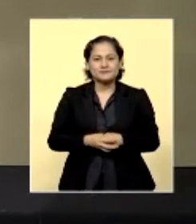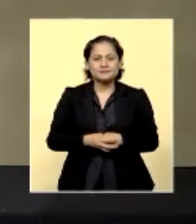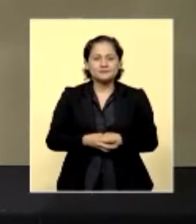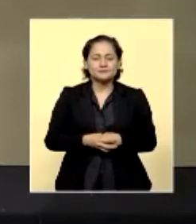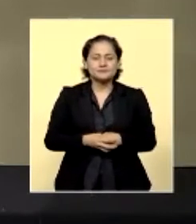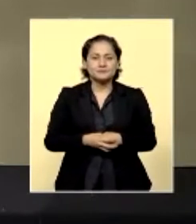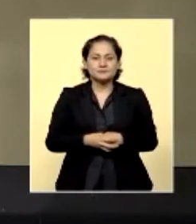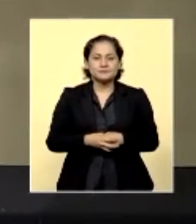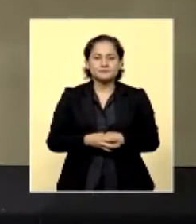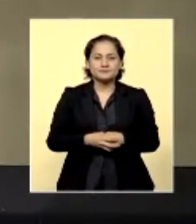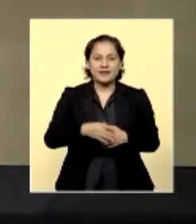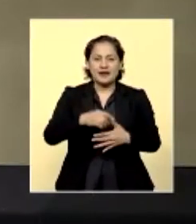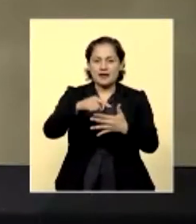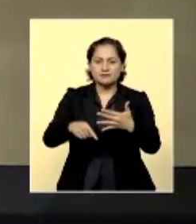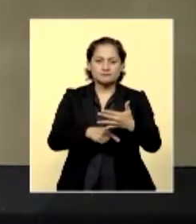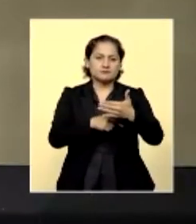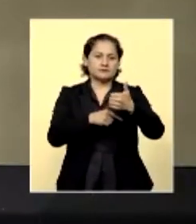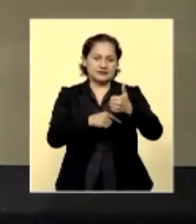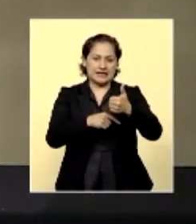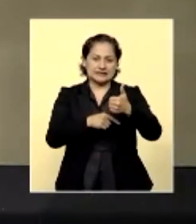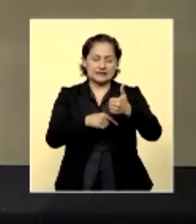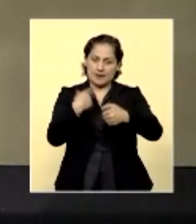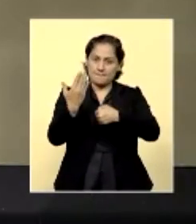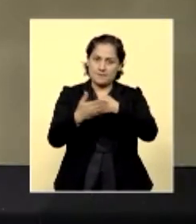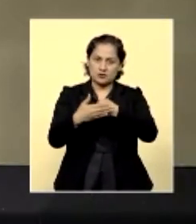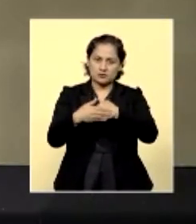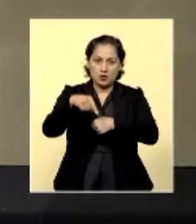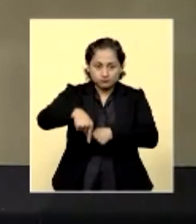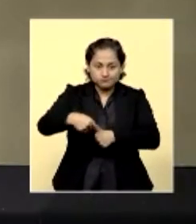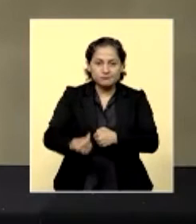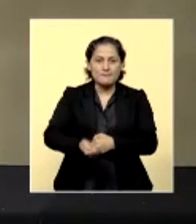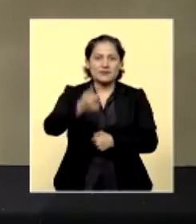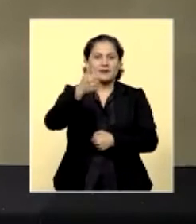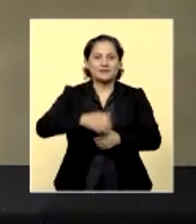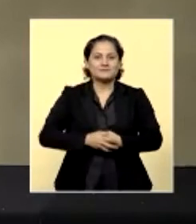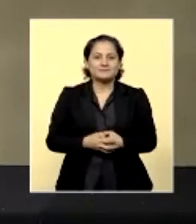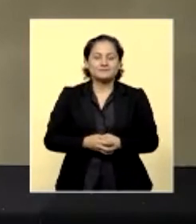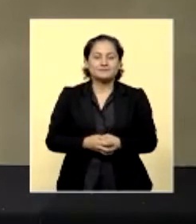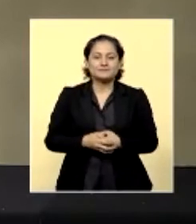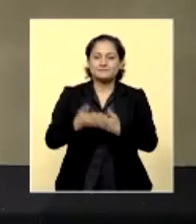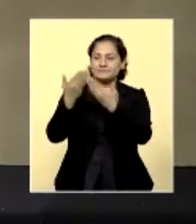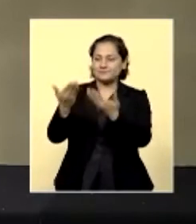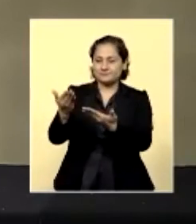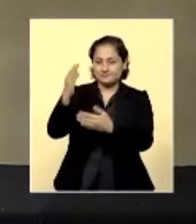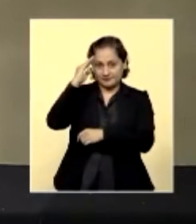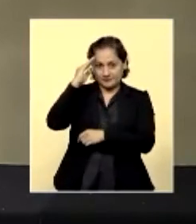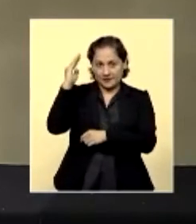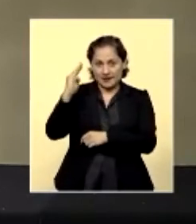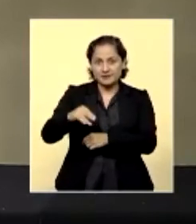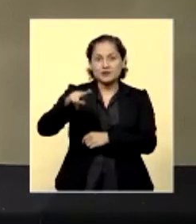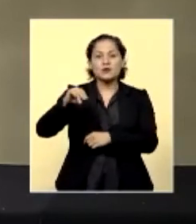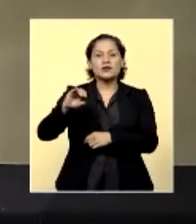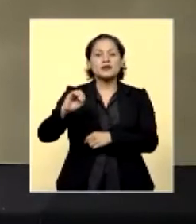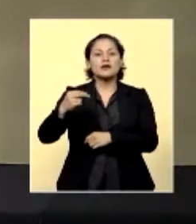El primero de seis. Professor Nicholas Briner. El